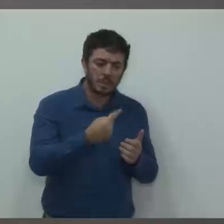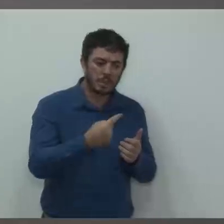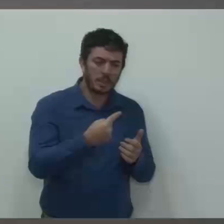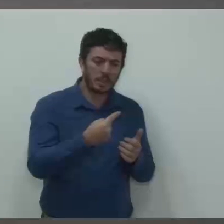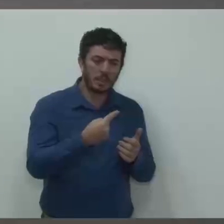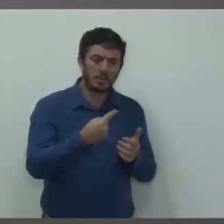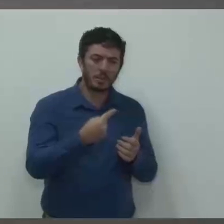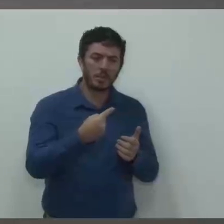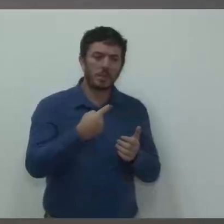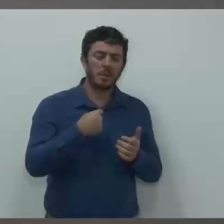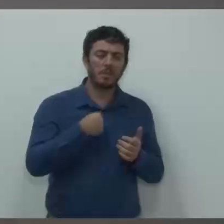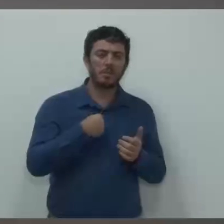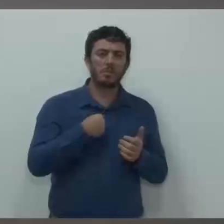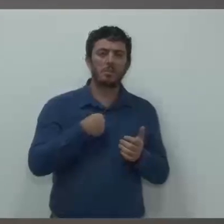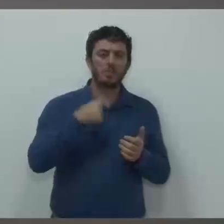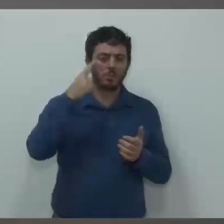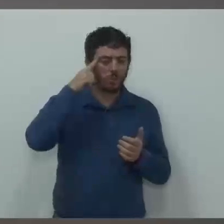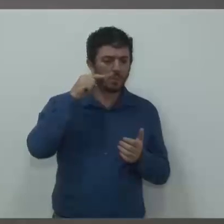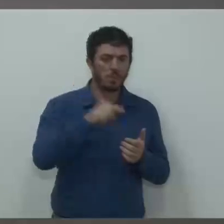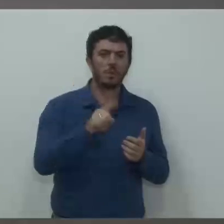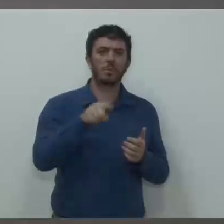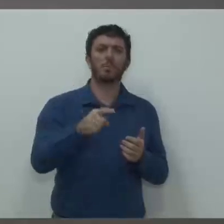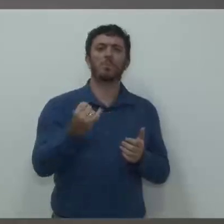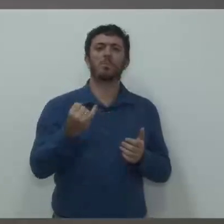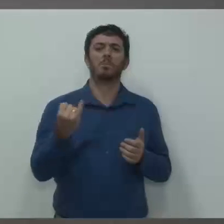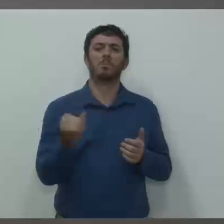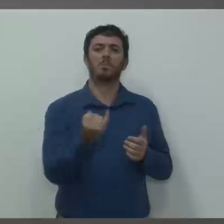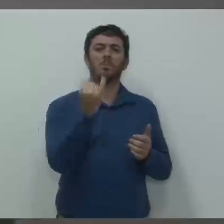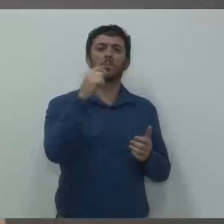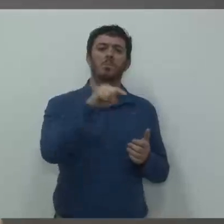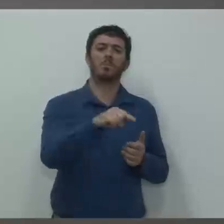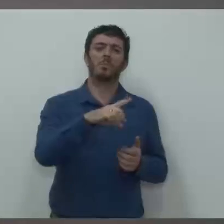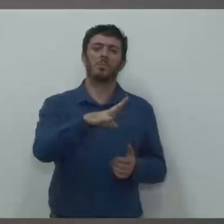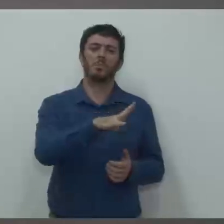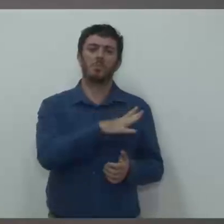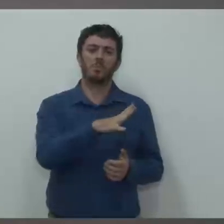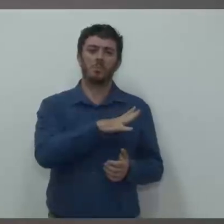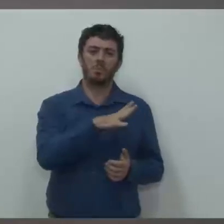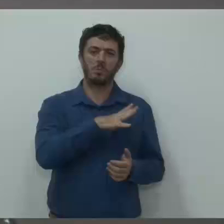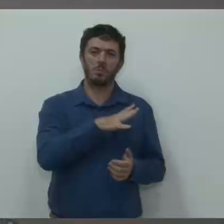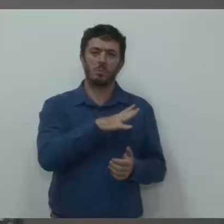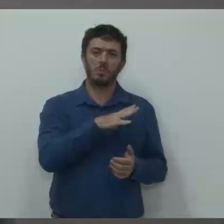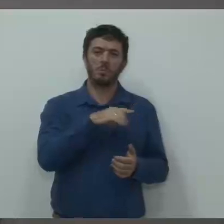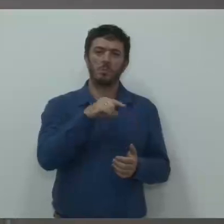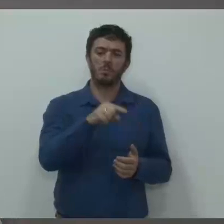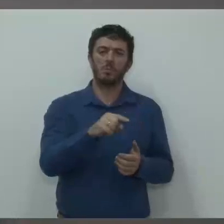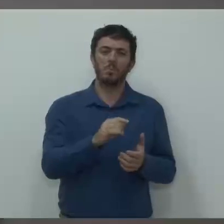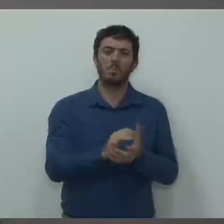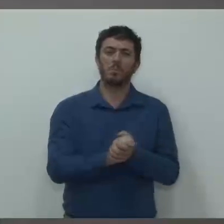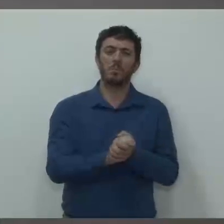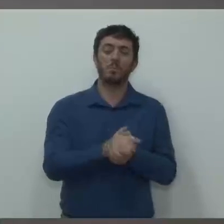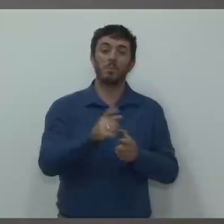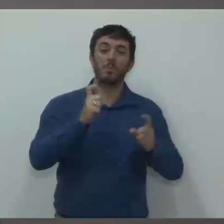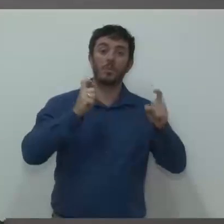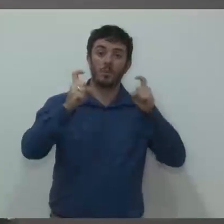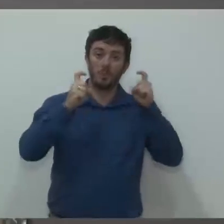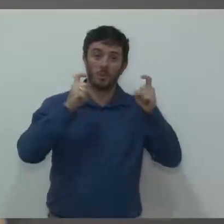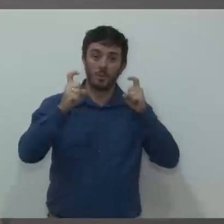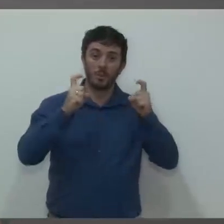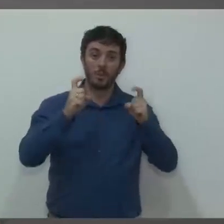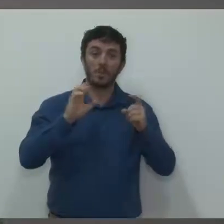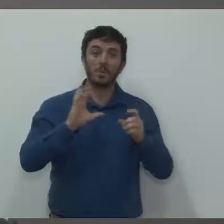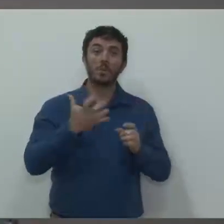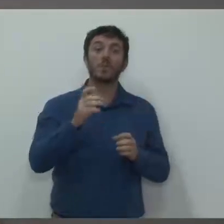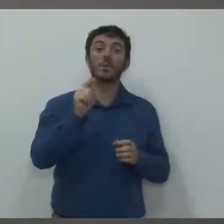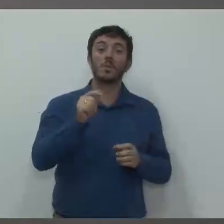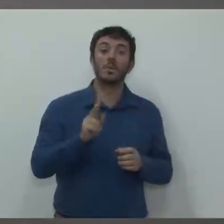noção clara do quanto é importante para a cidade. Então, basicamente, que fase a gente está do plano diretor? As reuniões acontecem às terças-feiras,